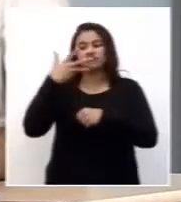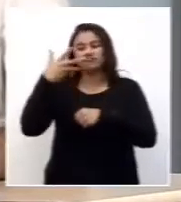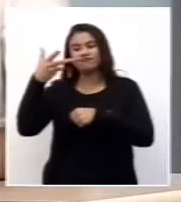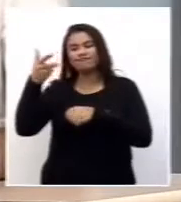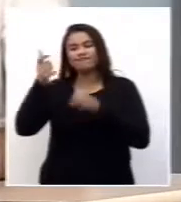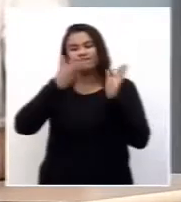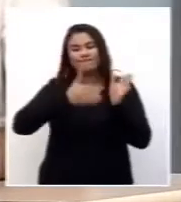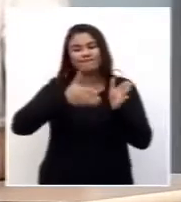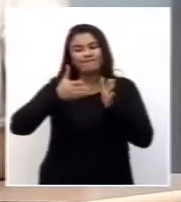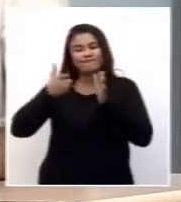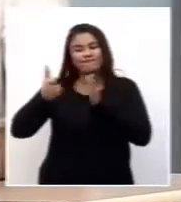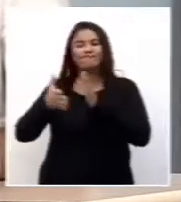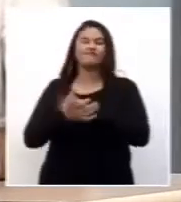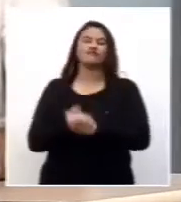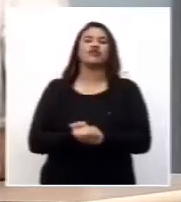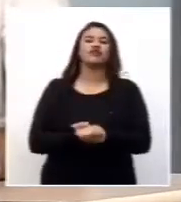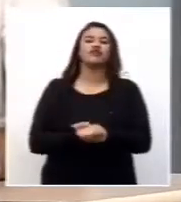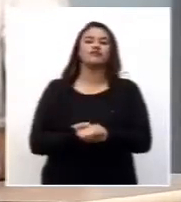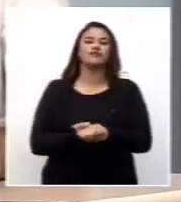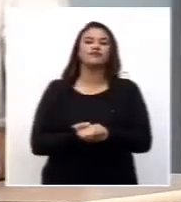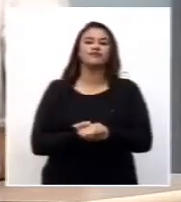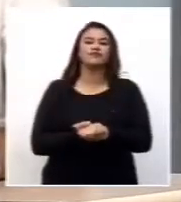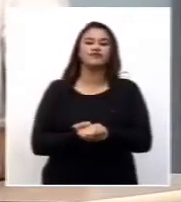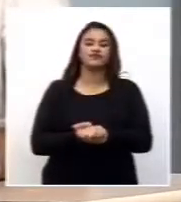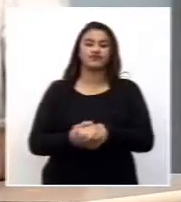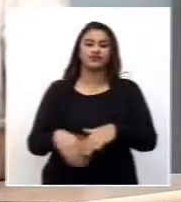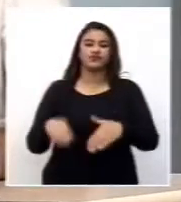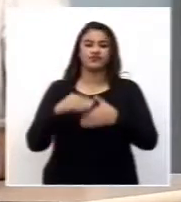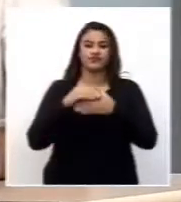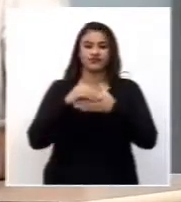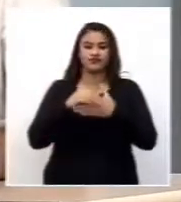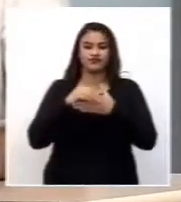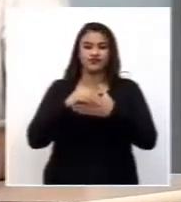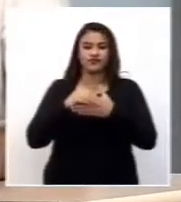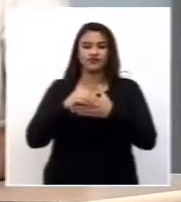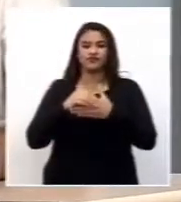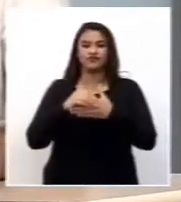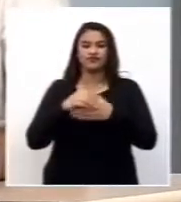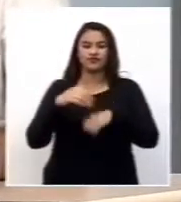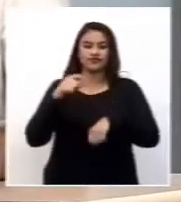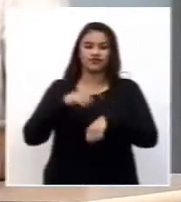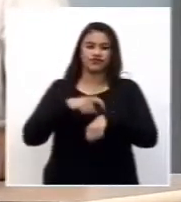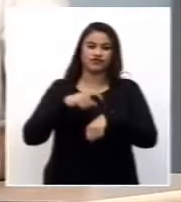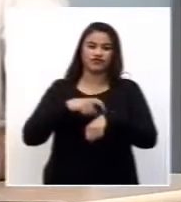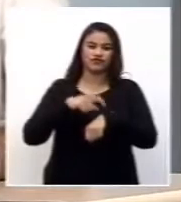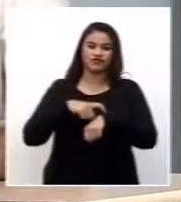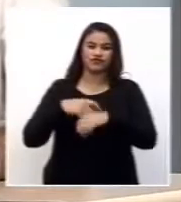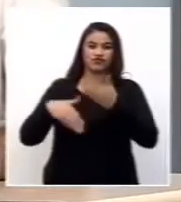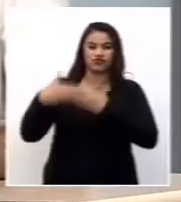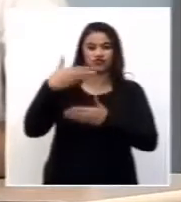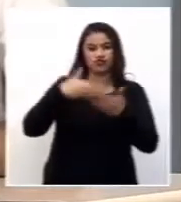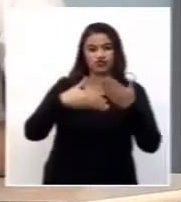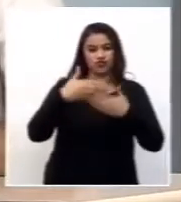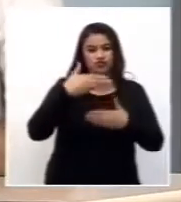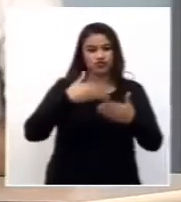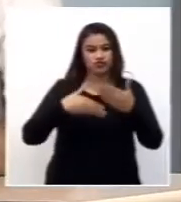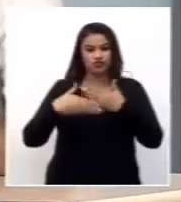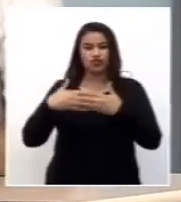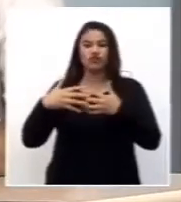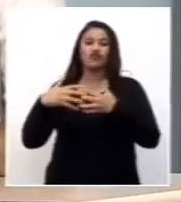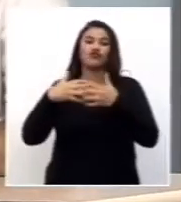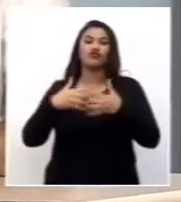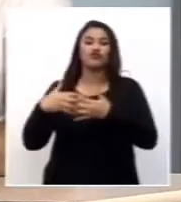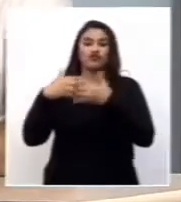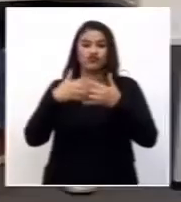Professora Adriana, físico, temporal, relacional e funcional.